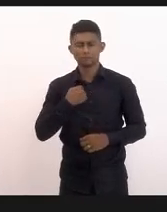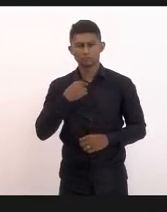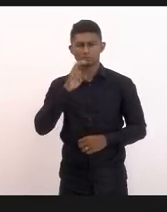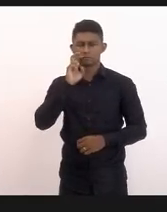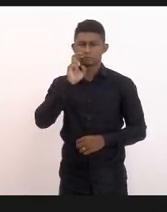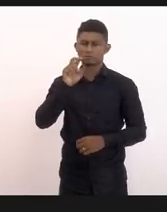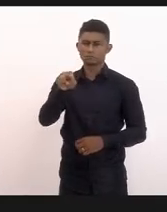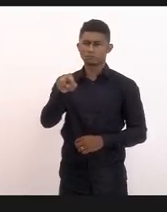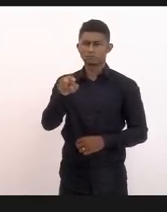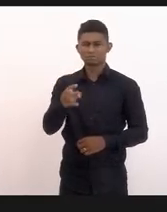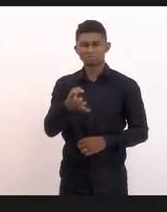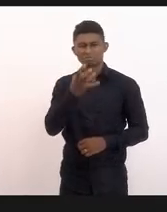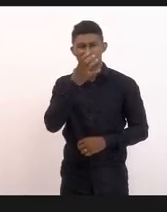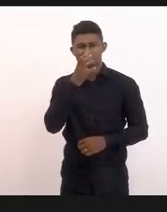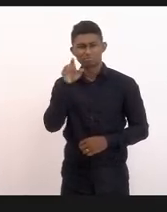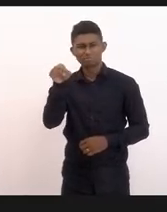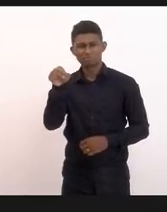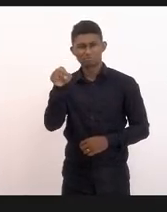postura